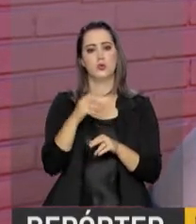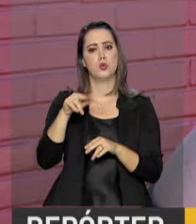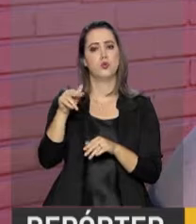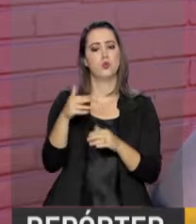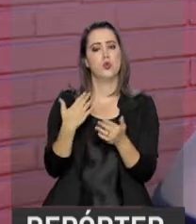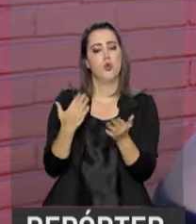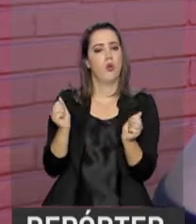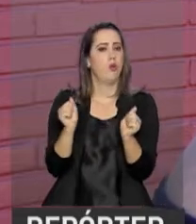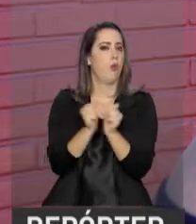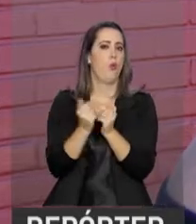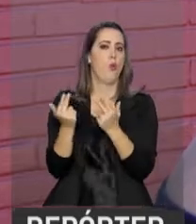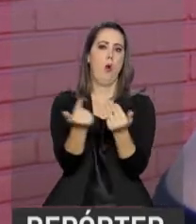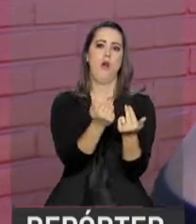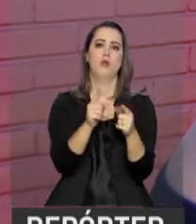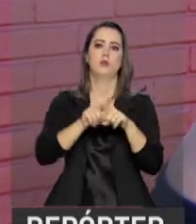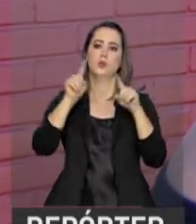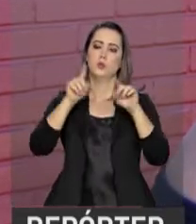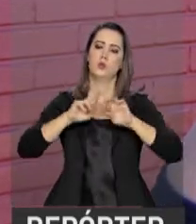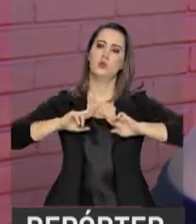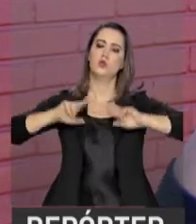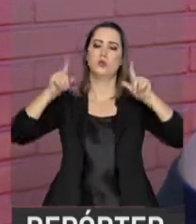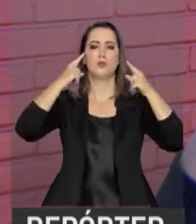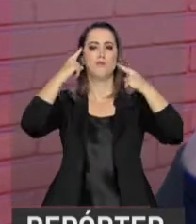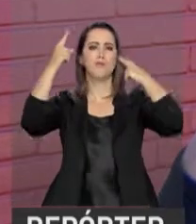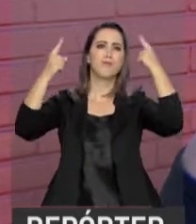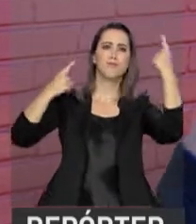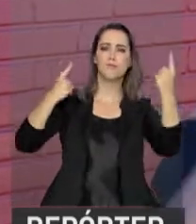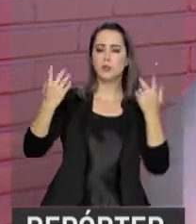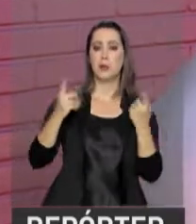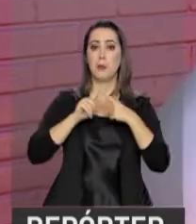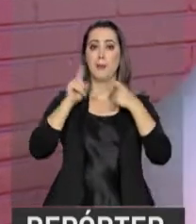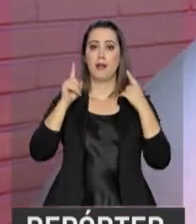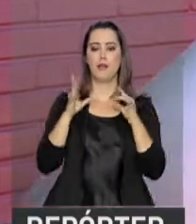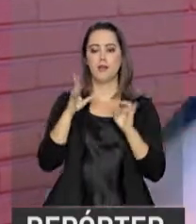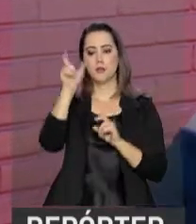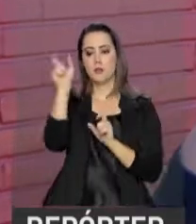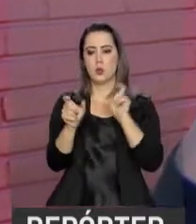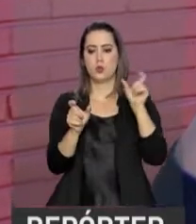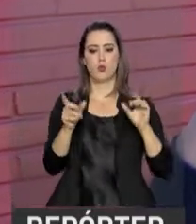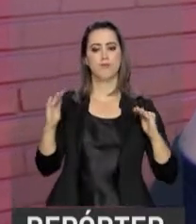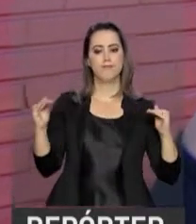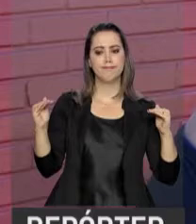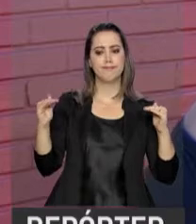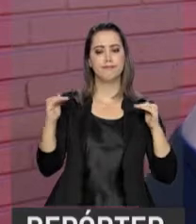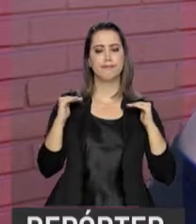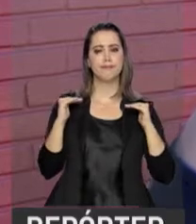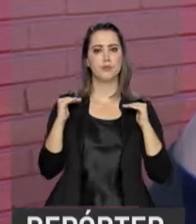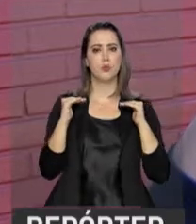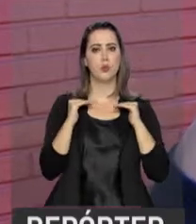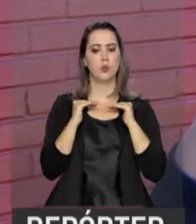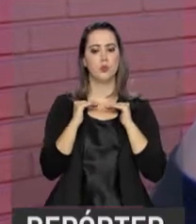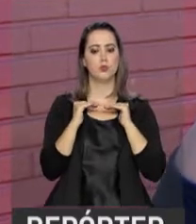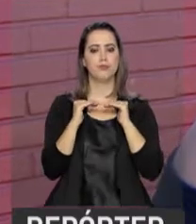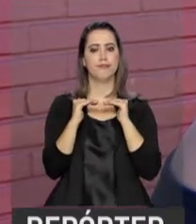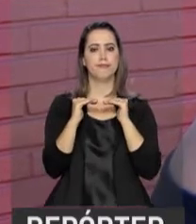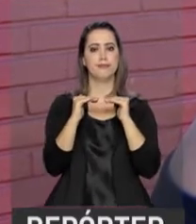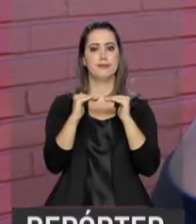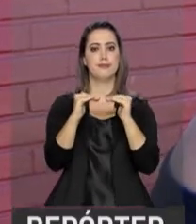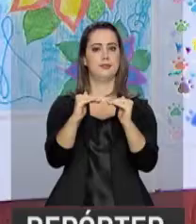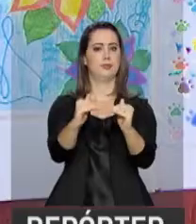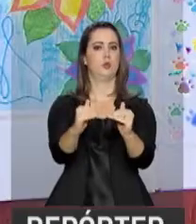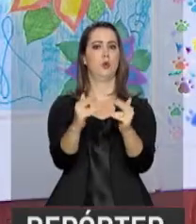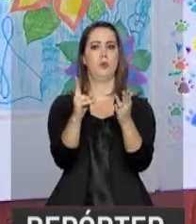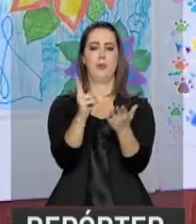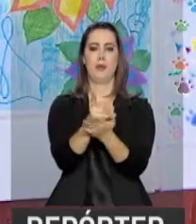consegue colocar todo mundo igual, porque cada um tem uma linha de pensamento. Mas eles vão conseguir desenvolver o mesmo